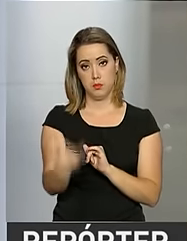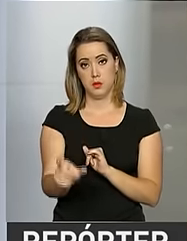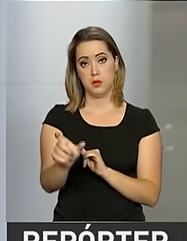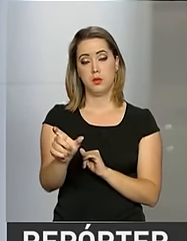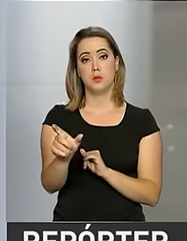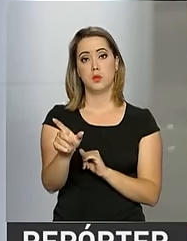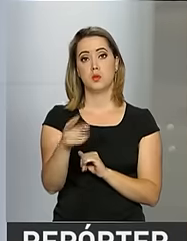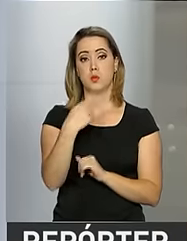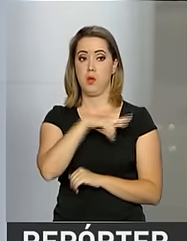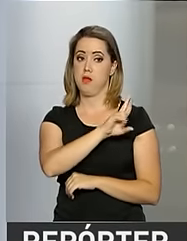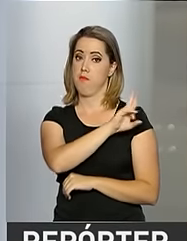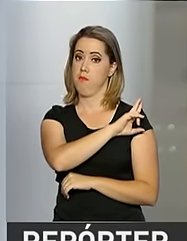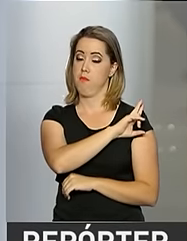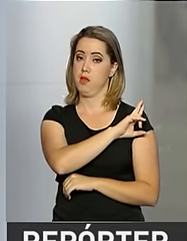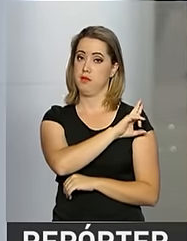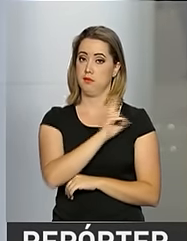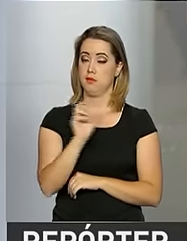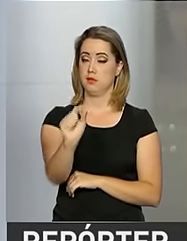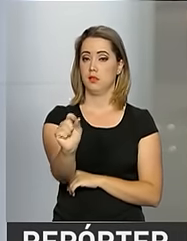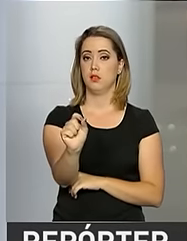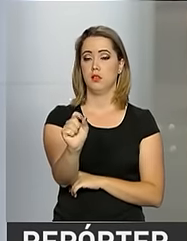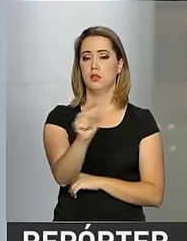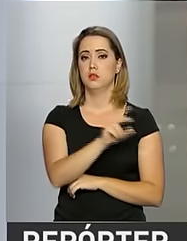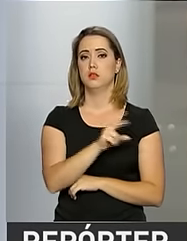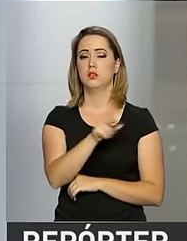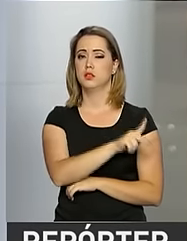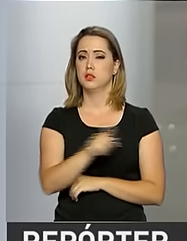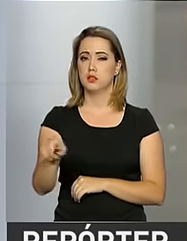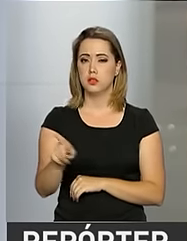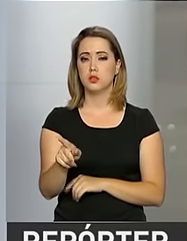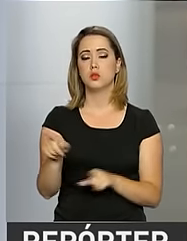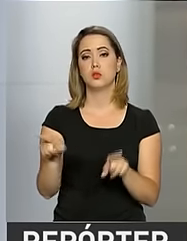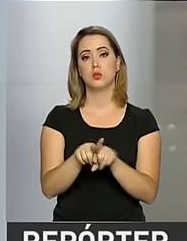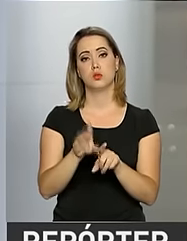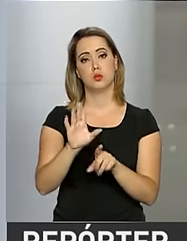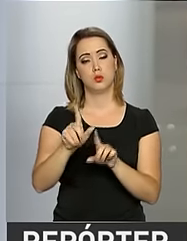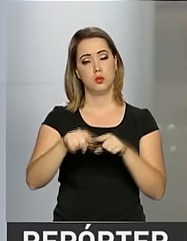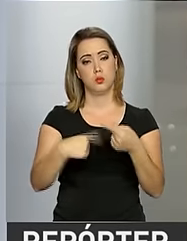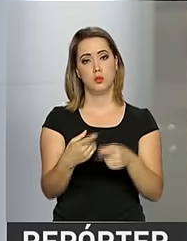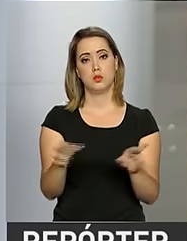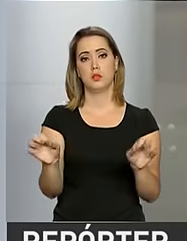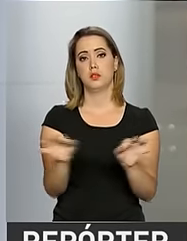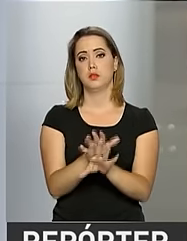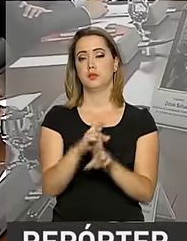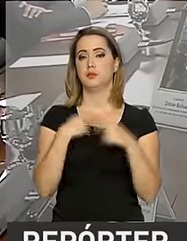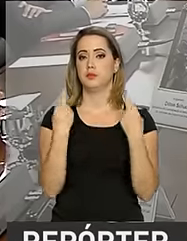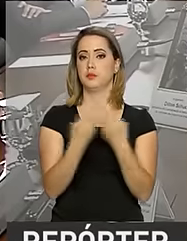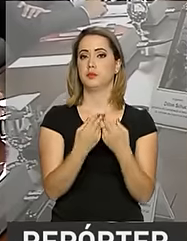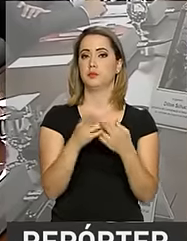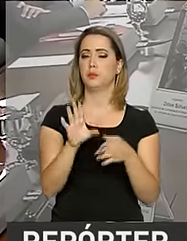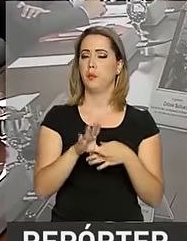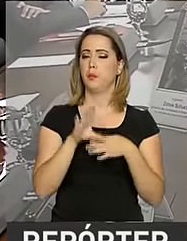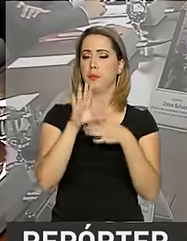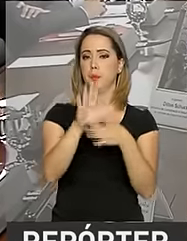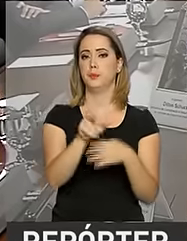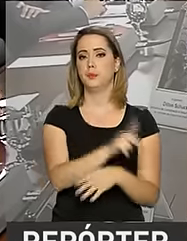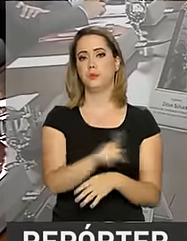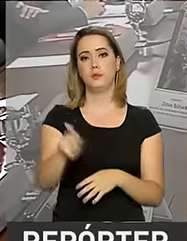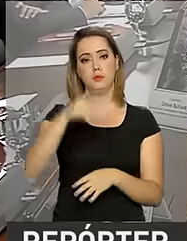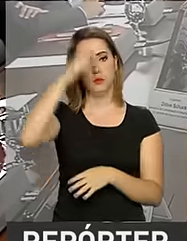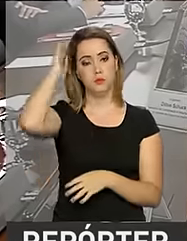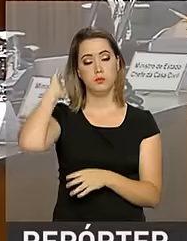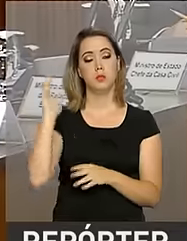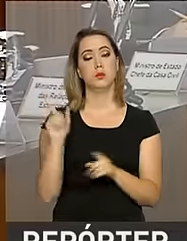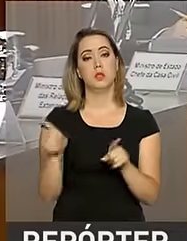presidência, Alexandre Parola, logo depois do encerramento de uma reunião coordenada aqui no Palácio do Planalto pelo presidente Michel Temer,